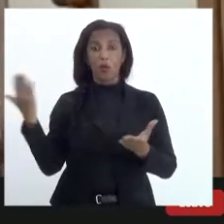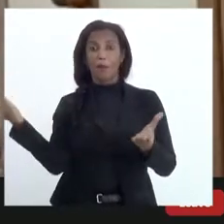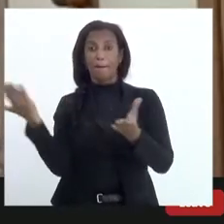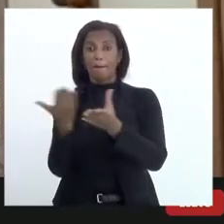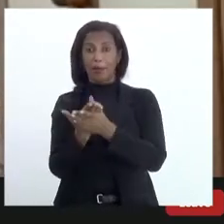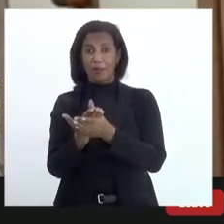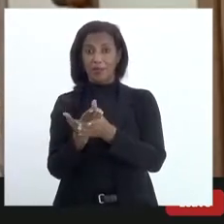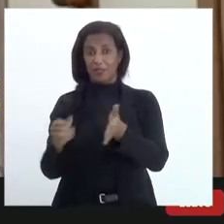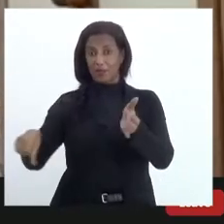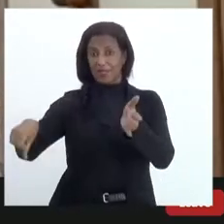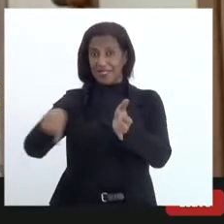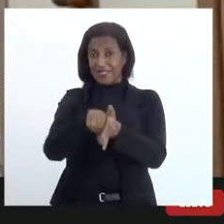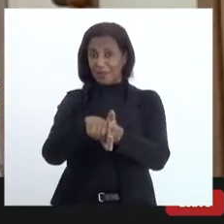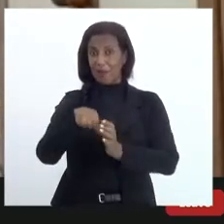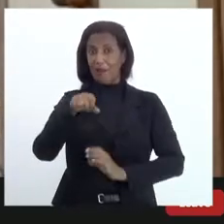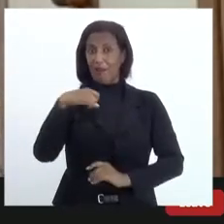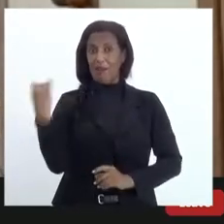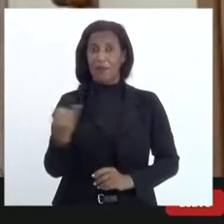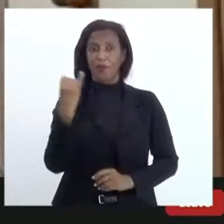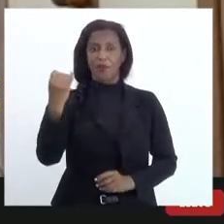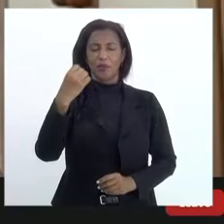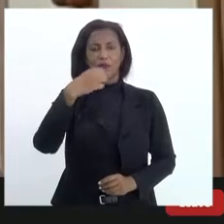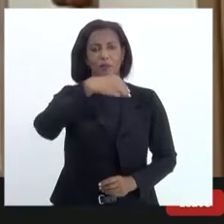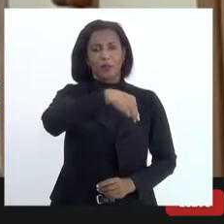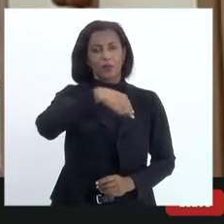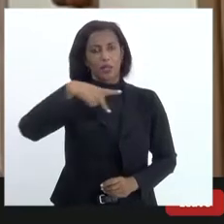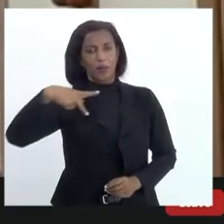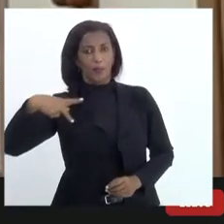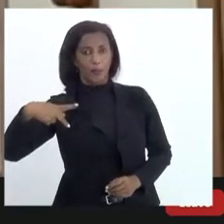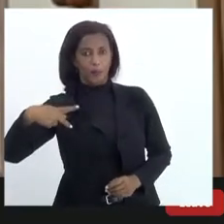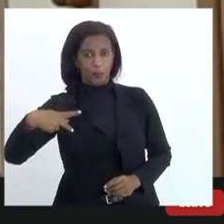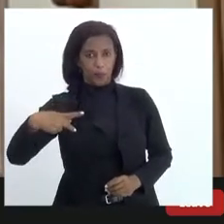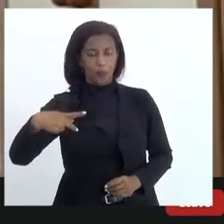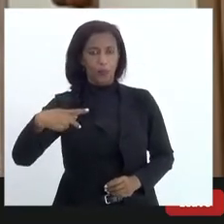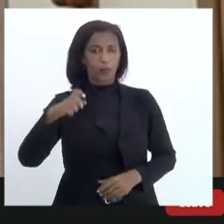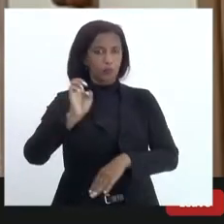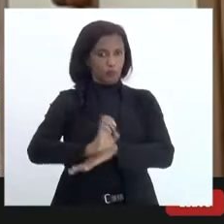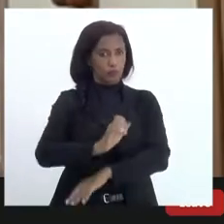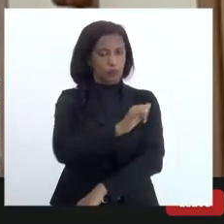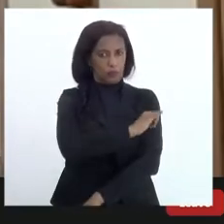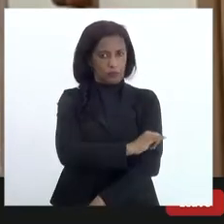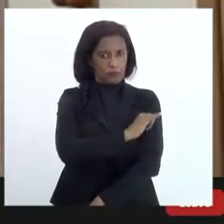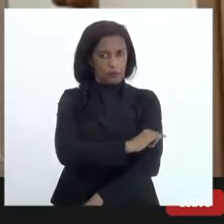criminal, a importância do Ministério Público, da atuação do Ministério Público do Estado do Rio de Janeiro,